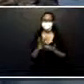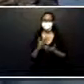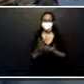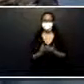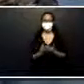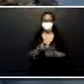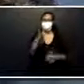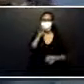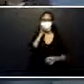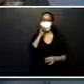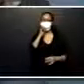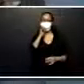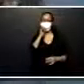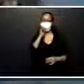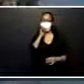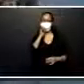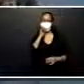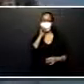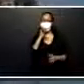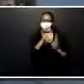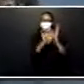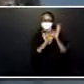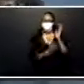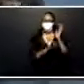um exemplo de artigo de opinião.